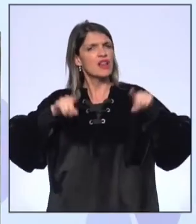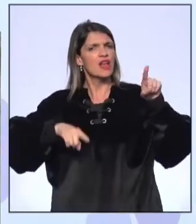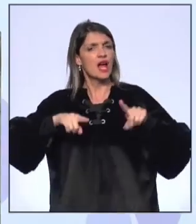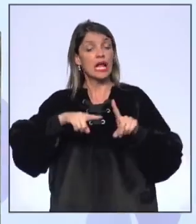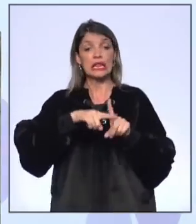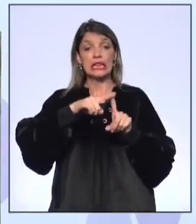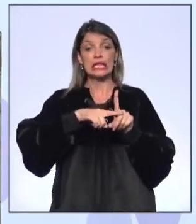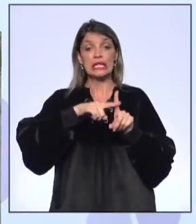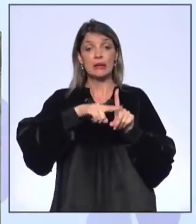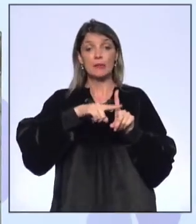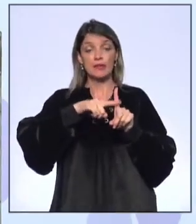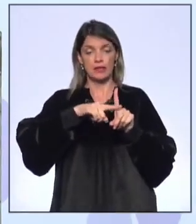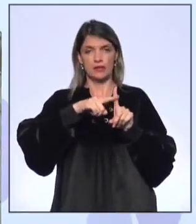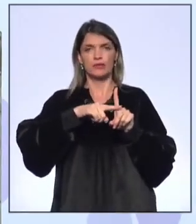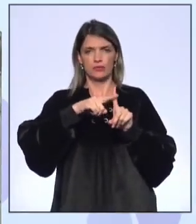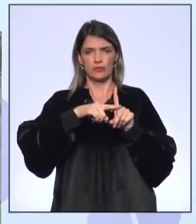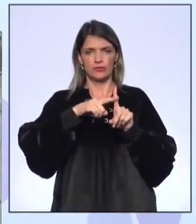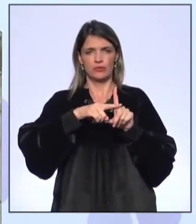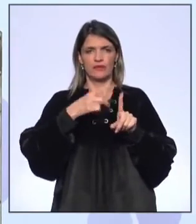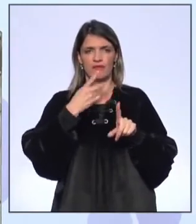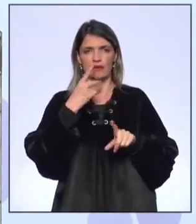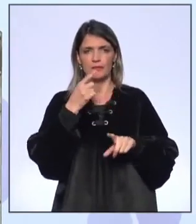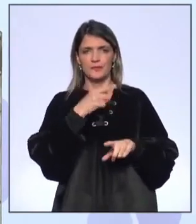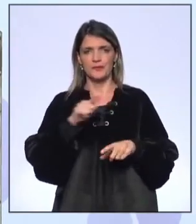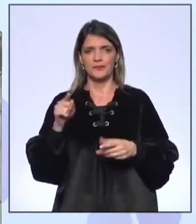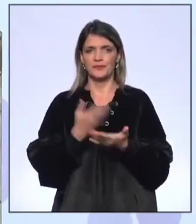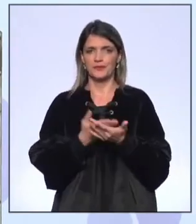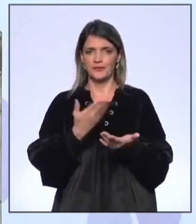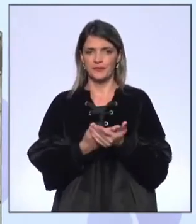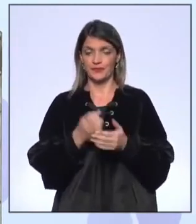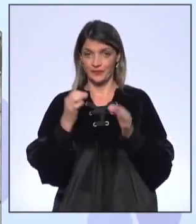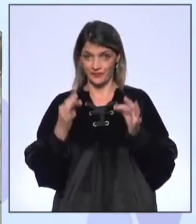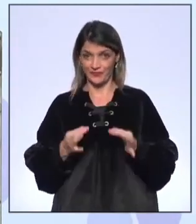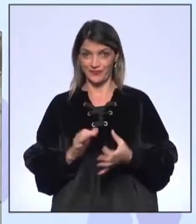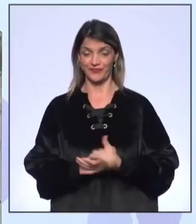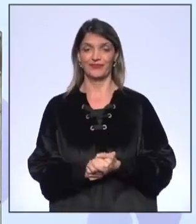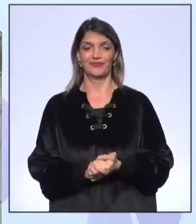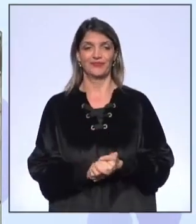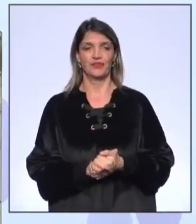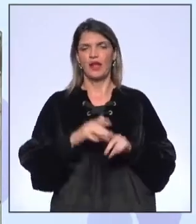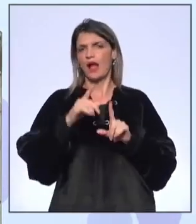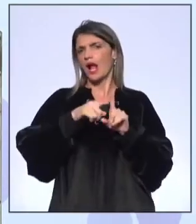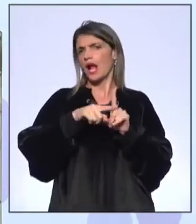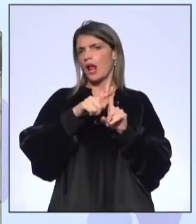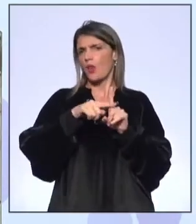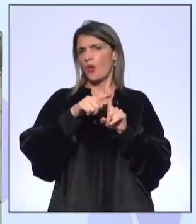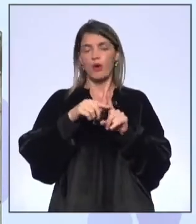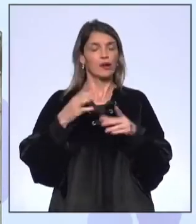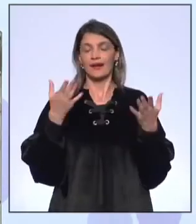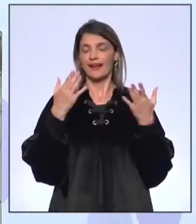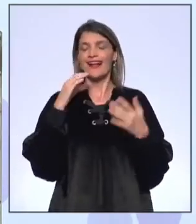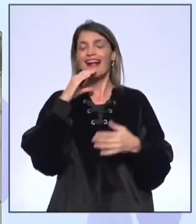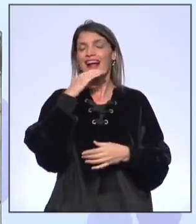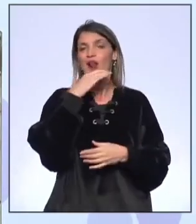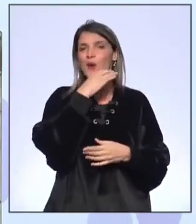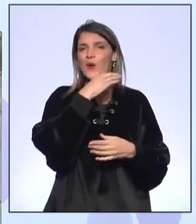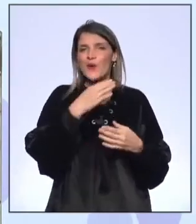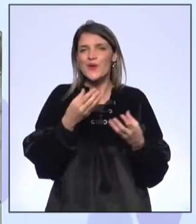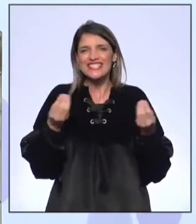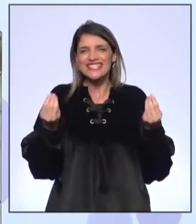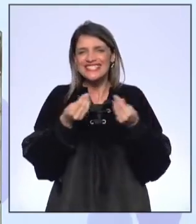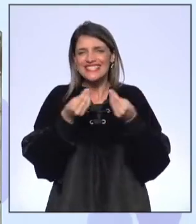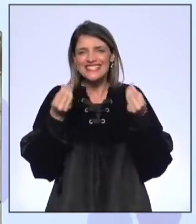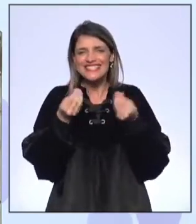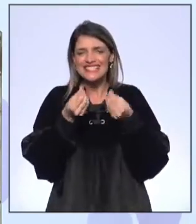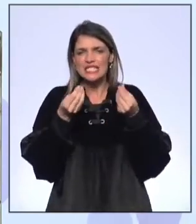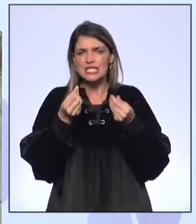Que a gente colocou, a gente falou na última aula, não foi? Foi. Isso. Perfeito. A gente falou do calor sensível, falamos da variação de temperatura que